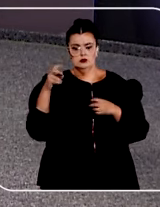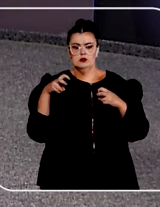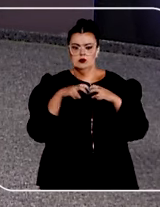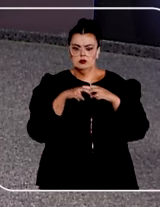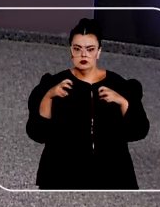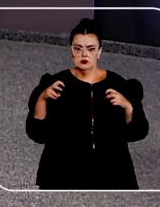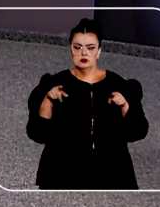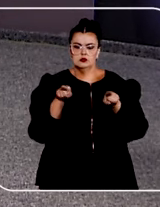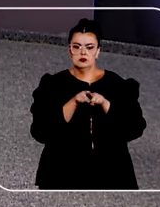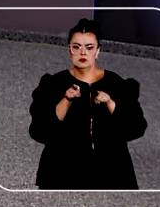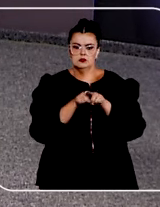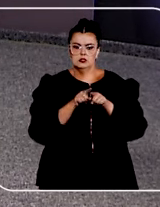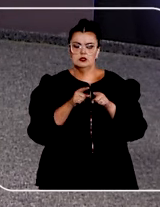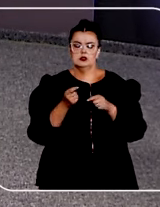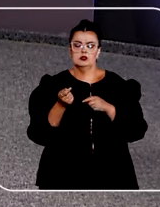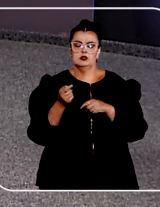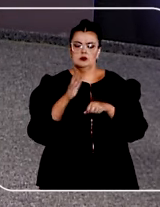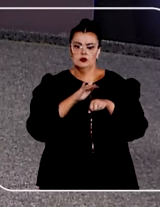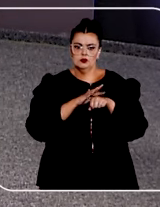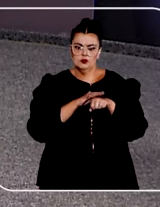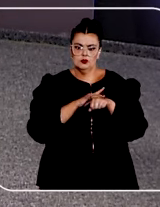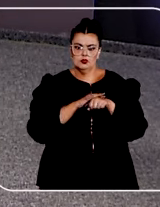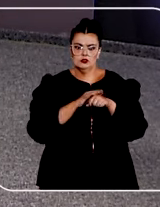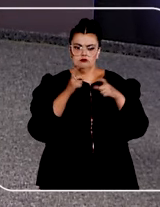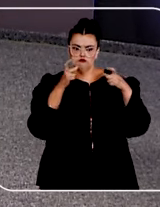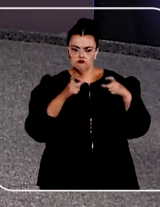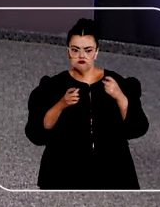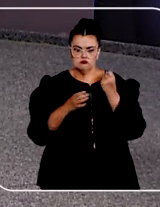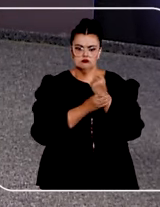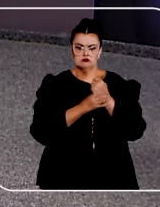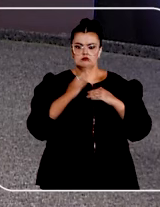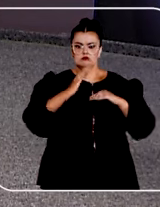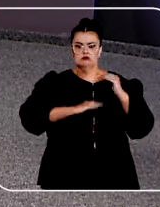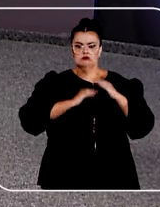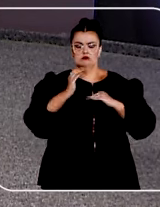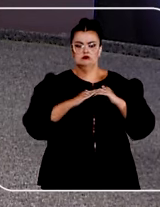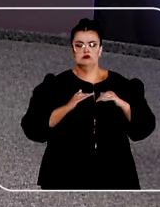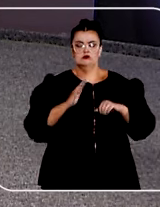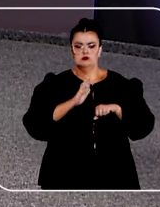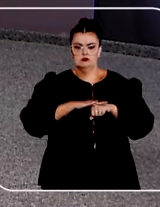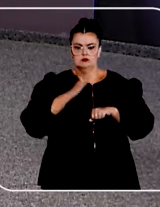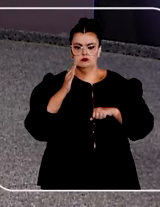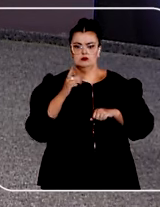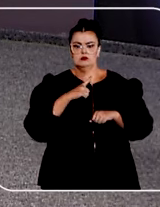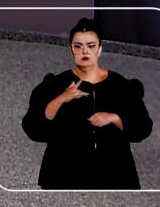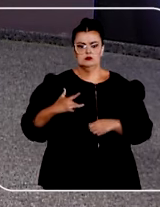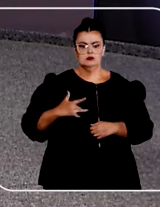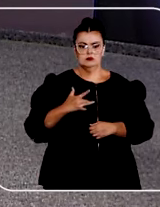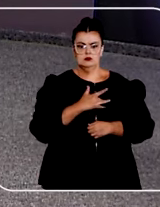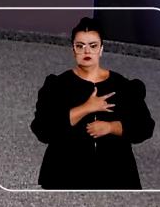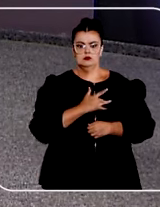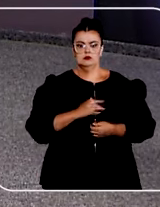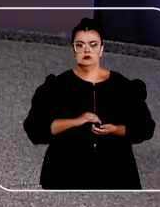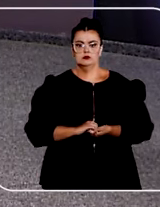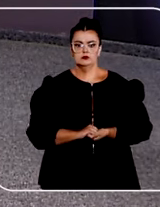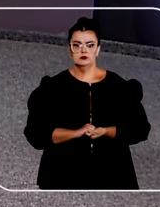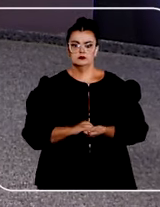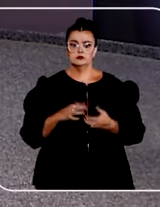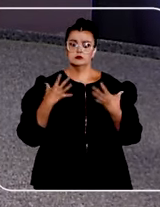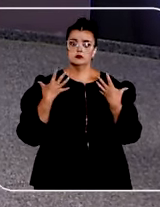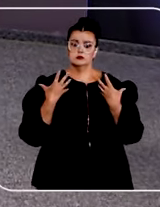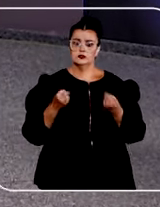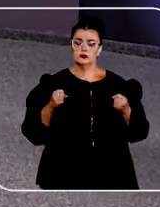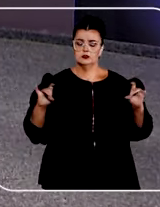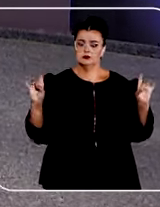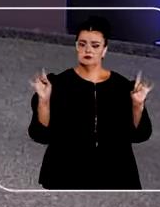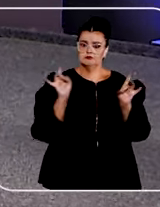doenças laborais é a garantia de um ambiente profissional mais seguro e saudável e vamos